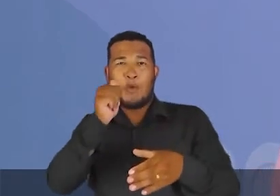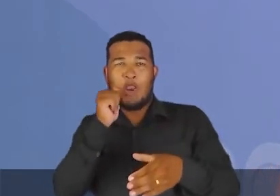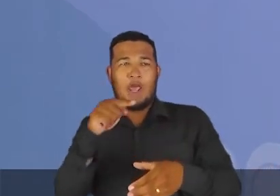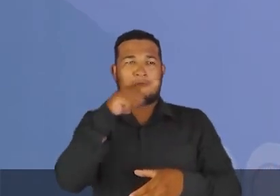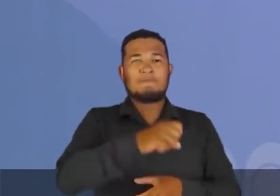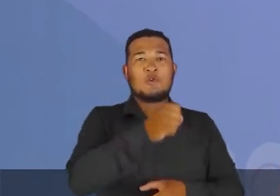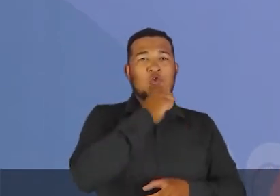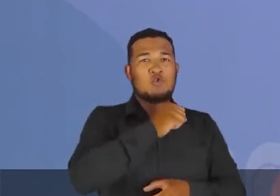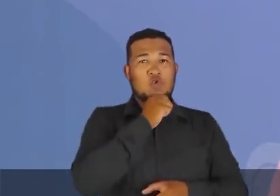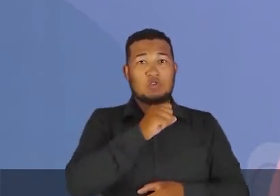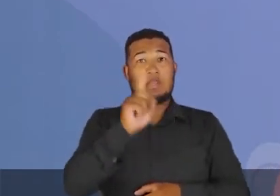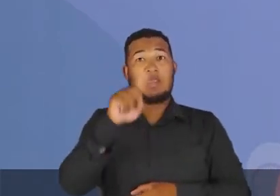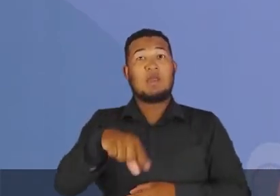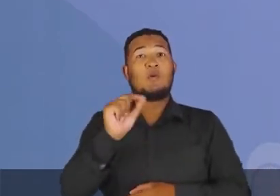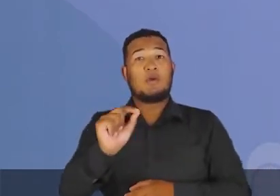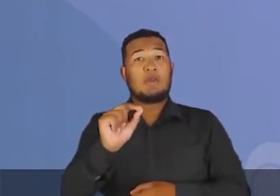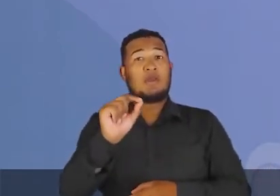de